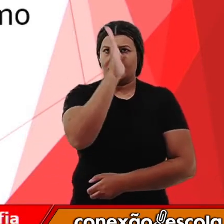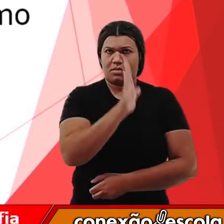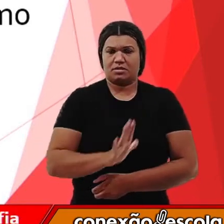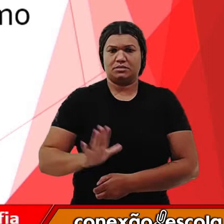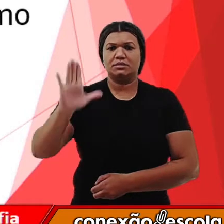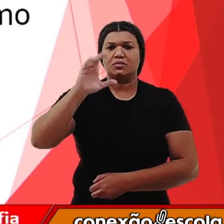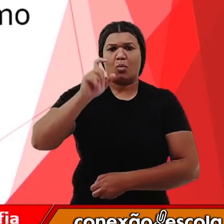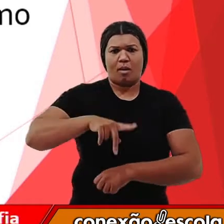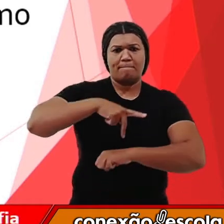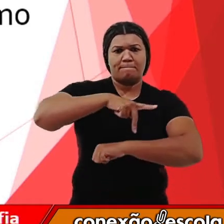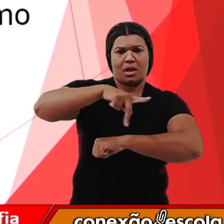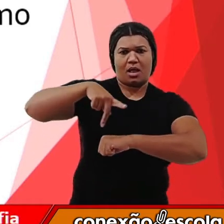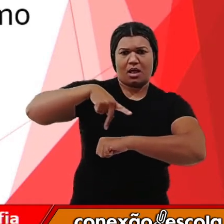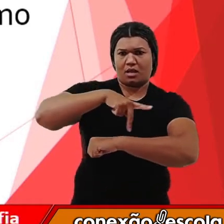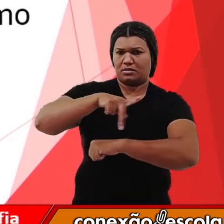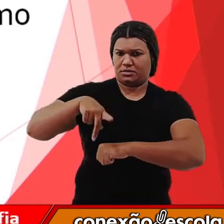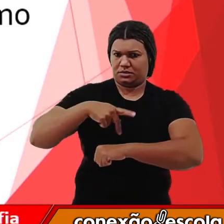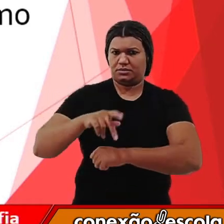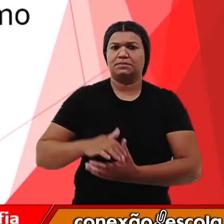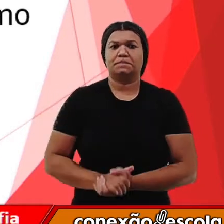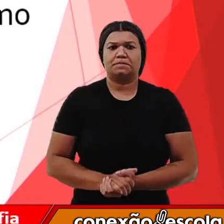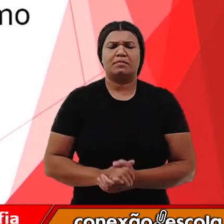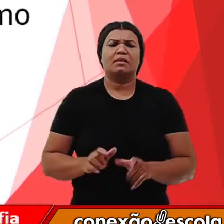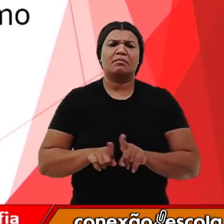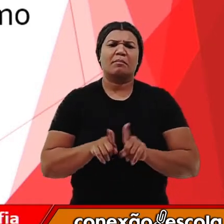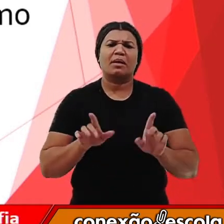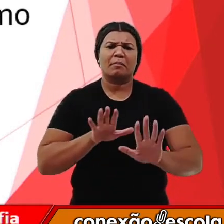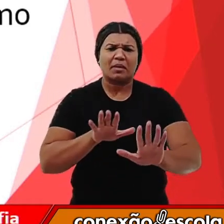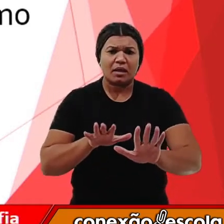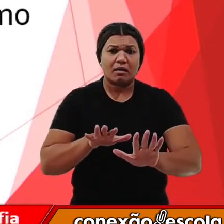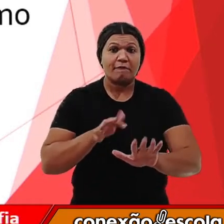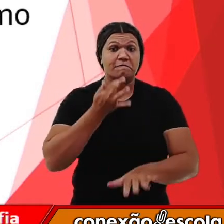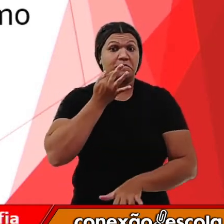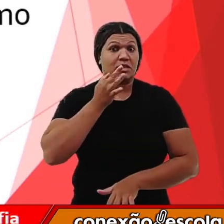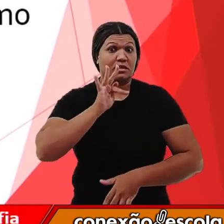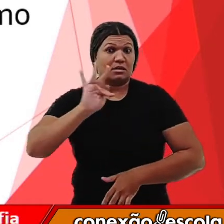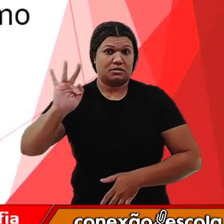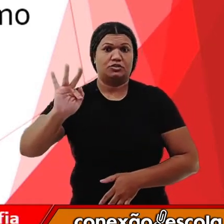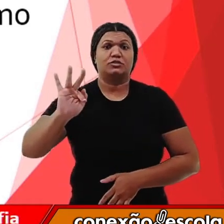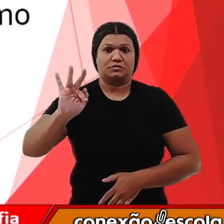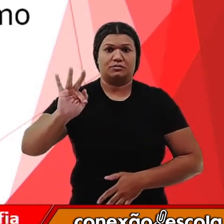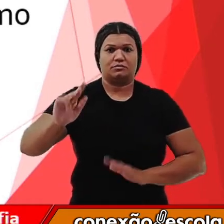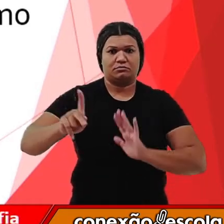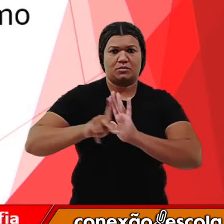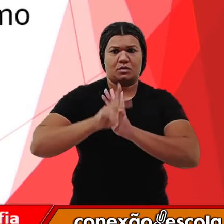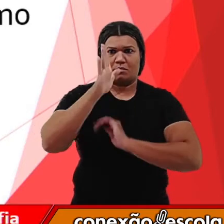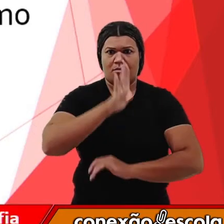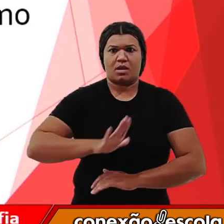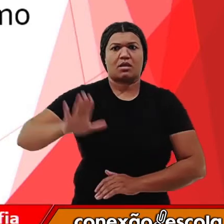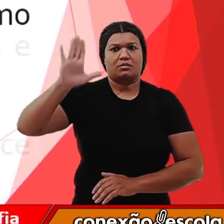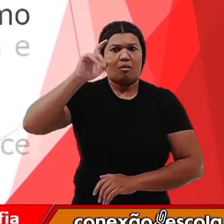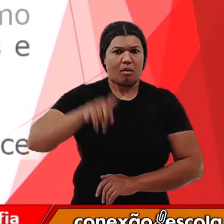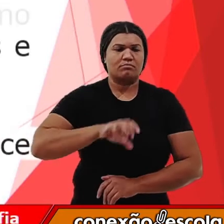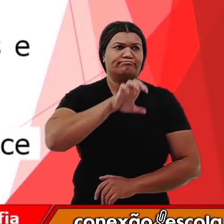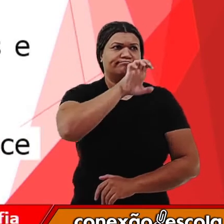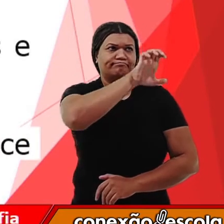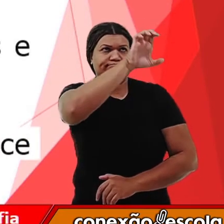país e a República Federativa do Brasil é o Estado. Beleza?